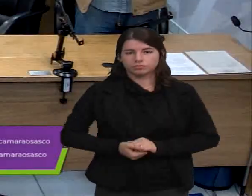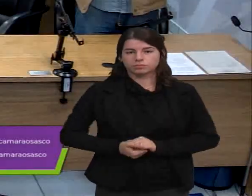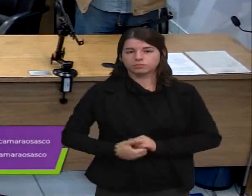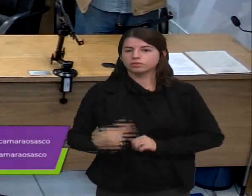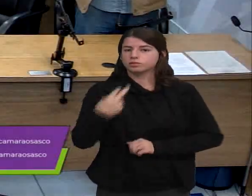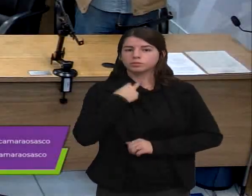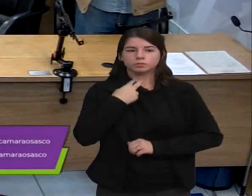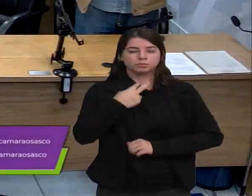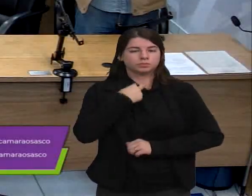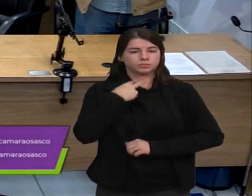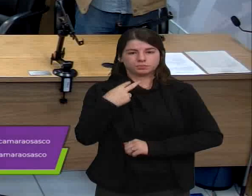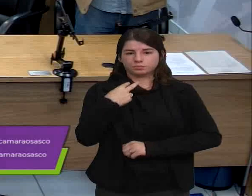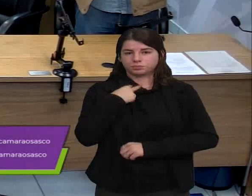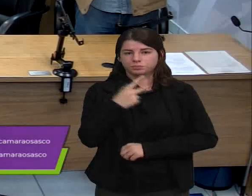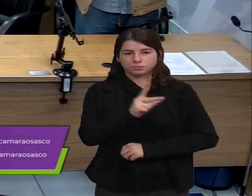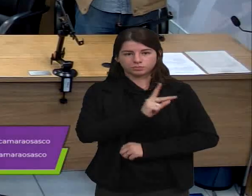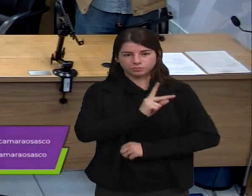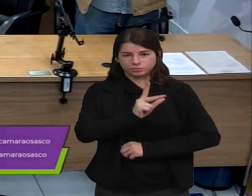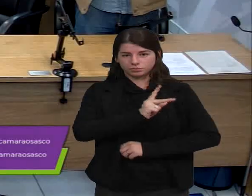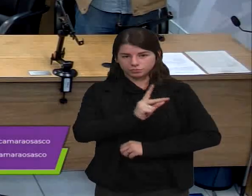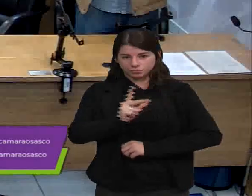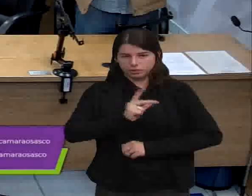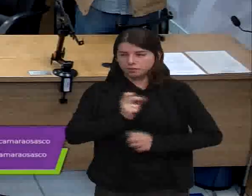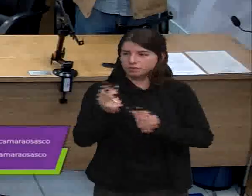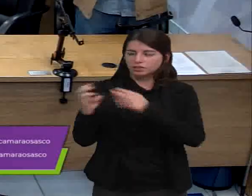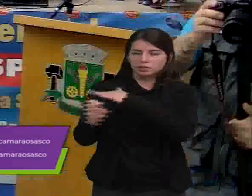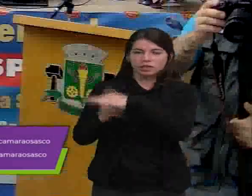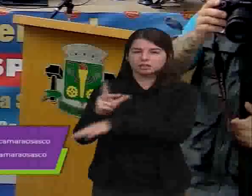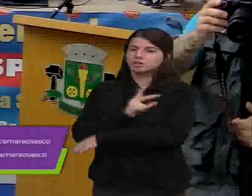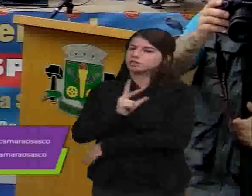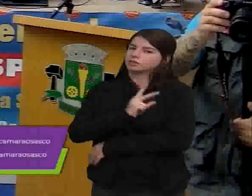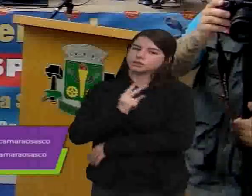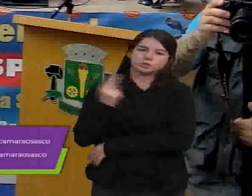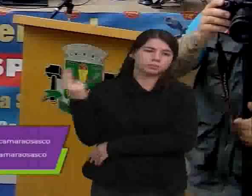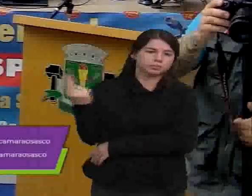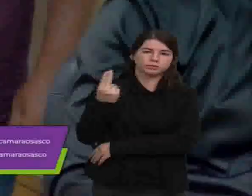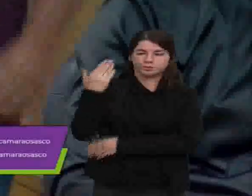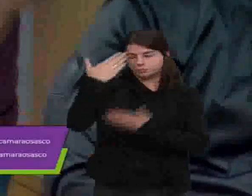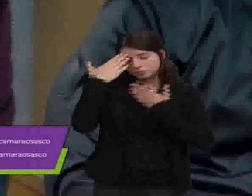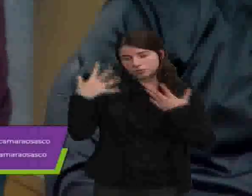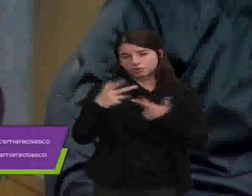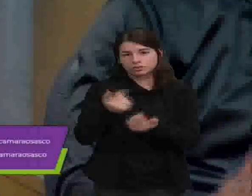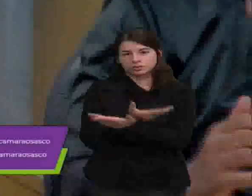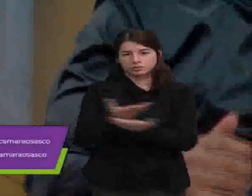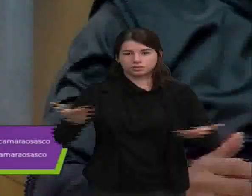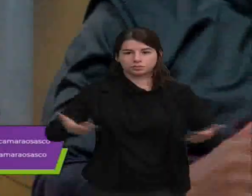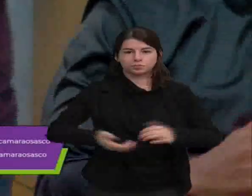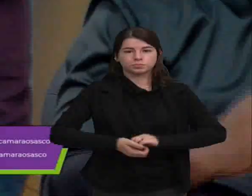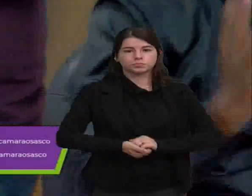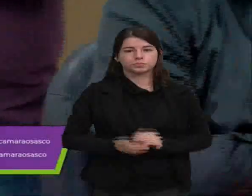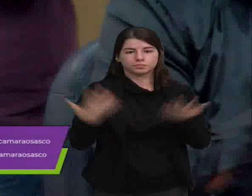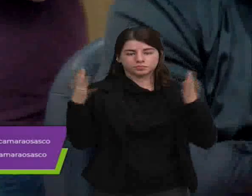não não não a privatização muito obrigada a todas e todos